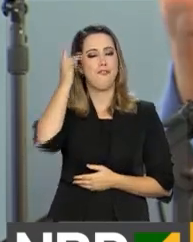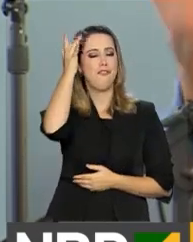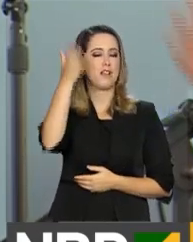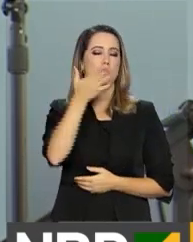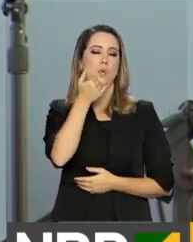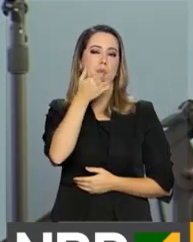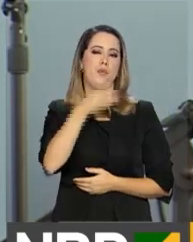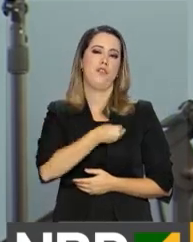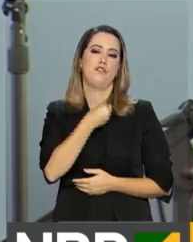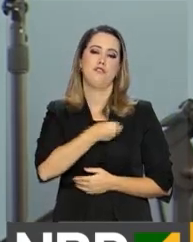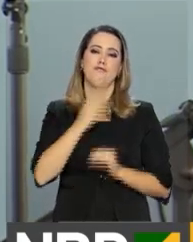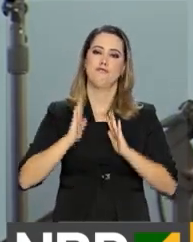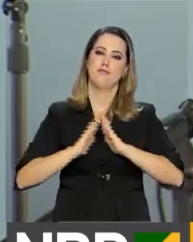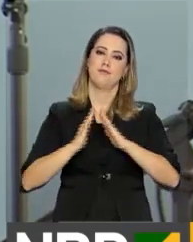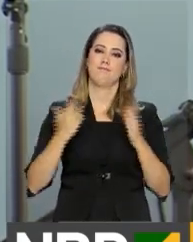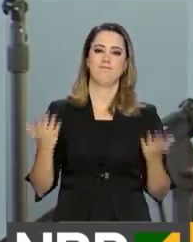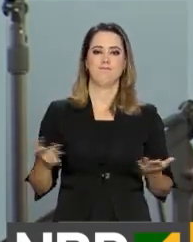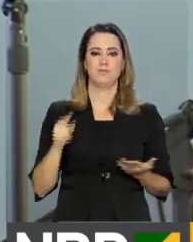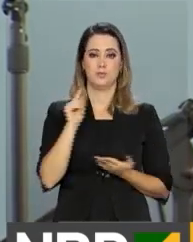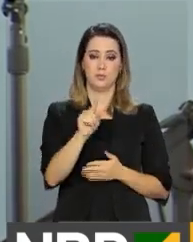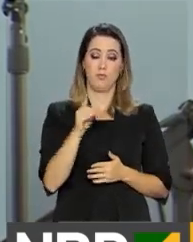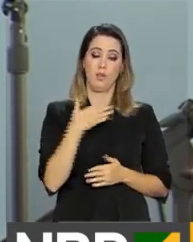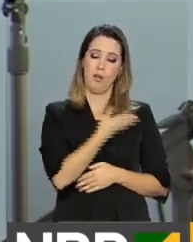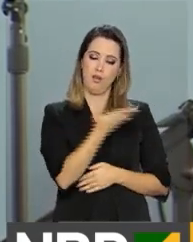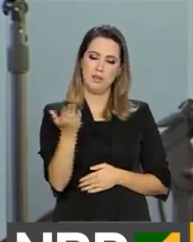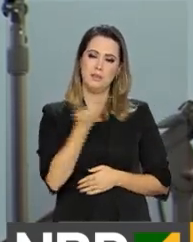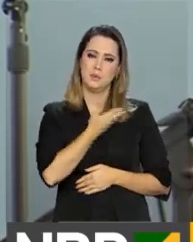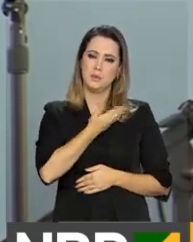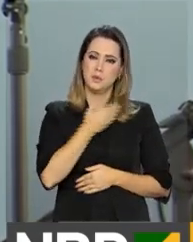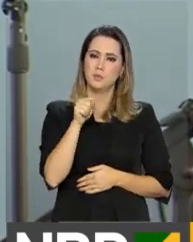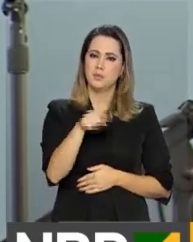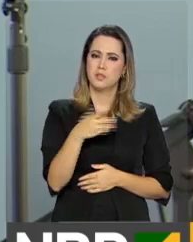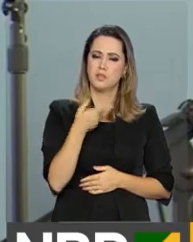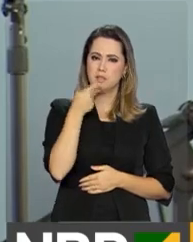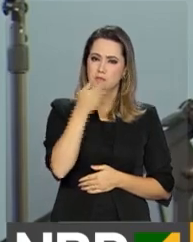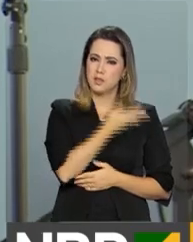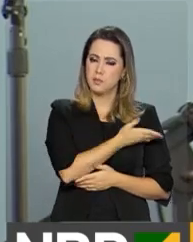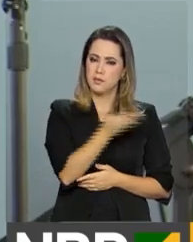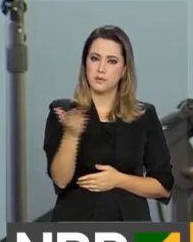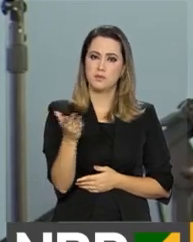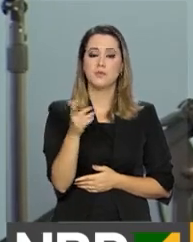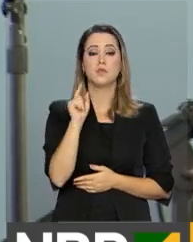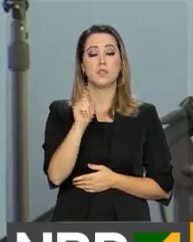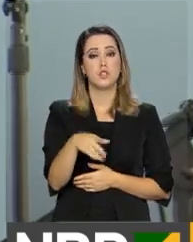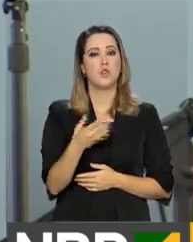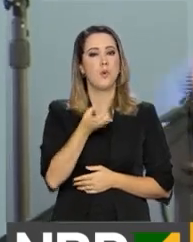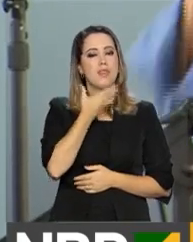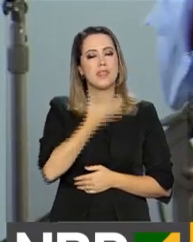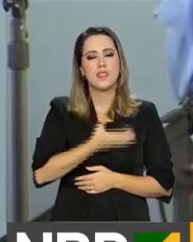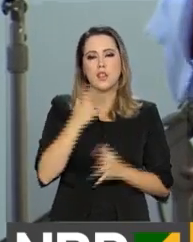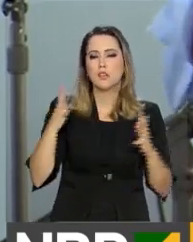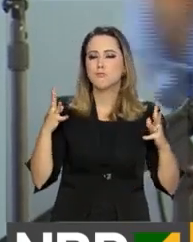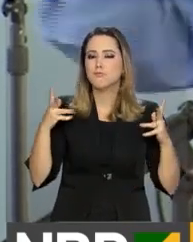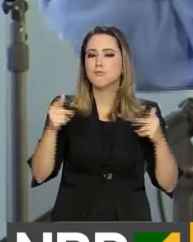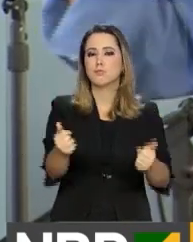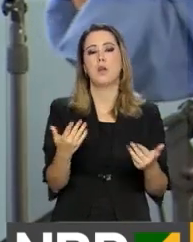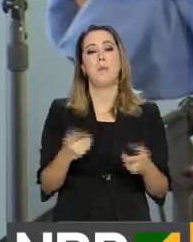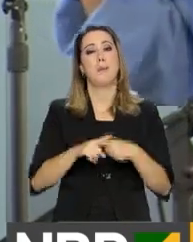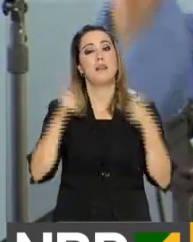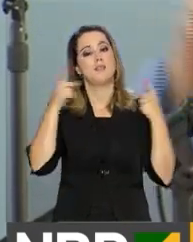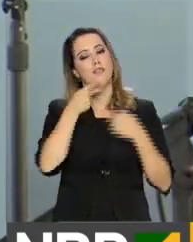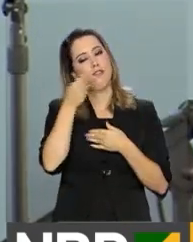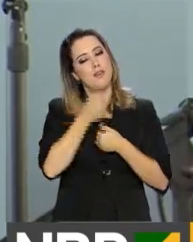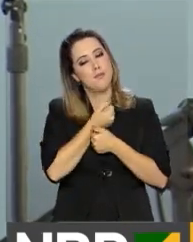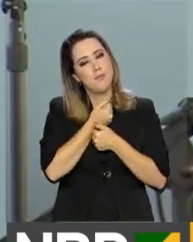morar. Esta é a grande realidade. Então, meus amigos, eu só quero desejar a vocês um grande Natal. Mas ao desejar um grande